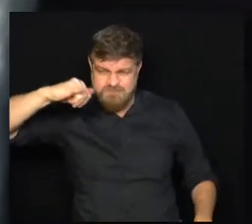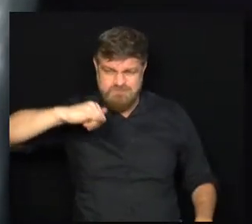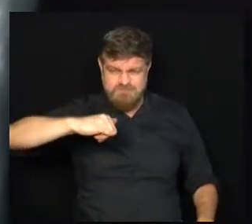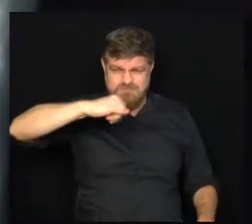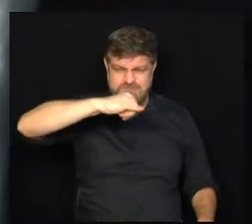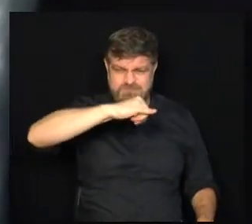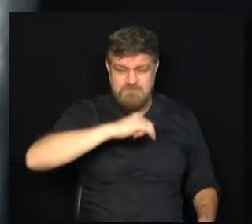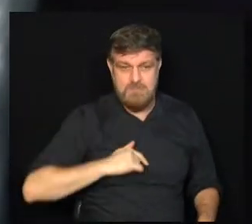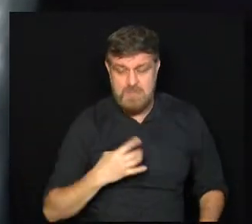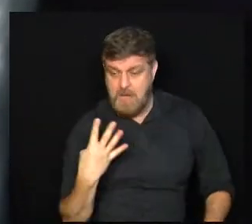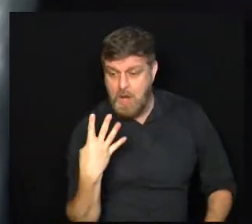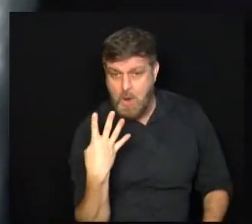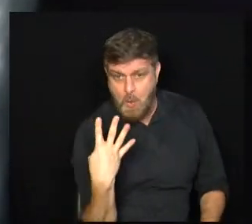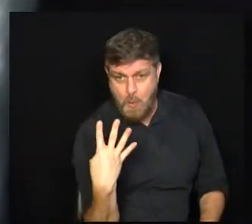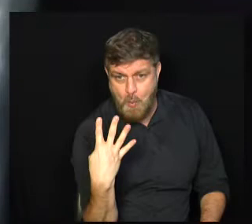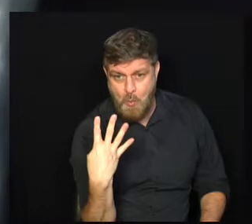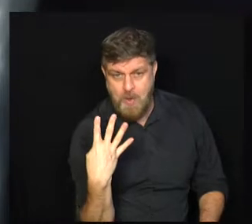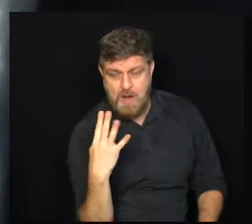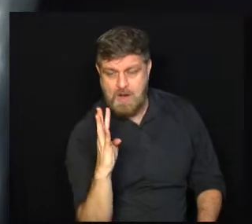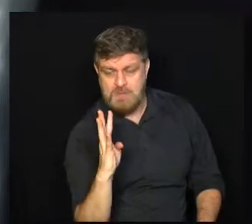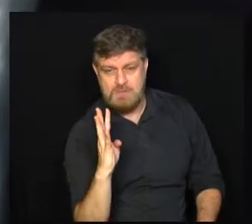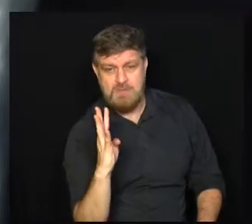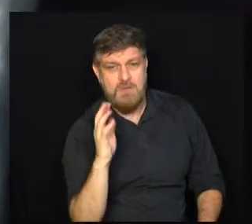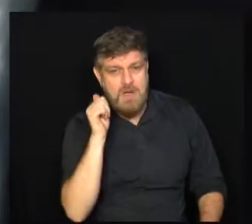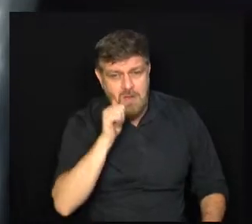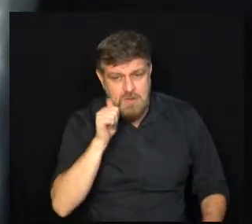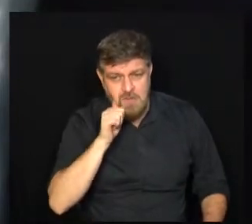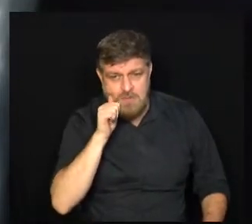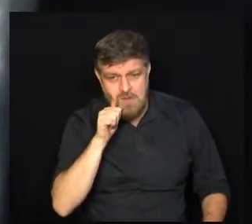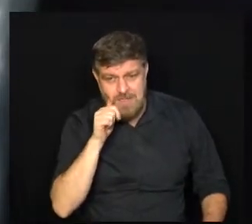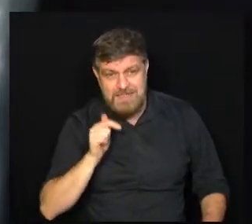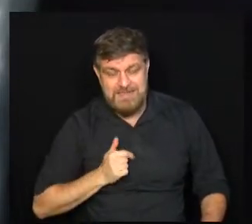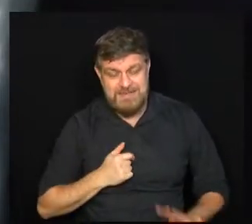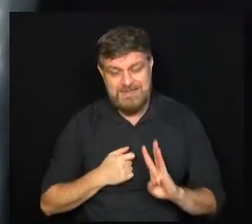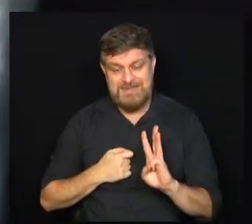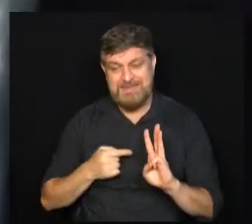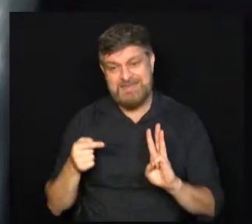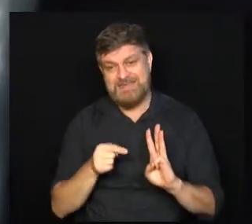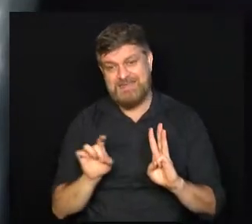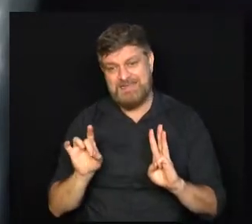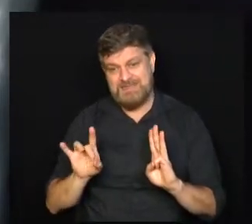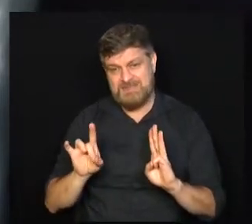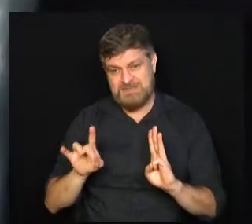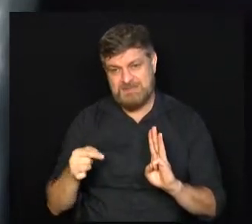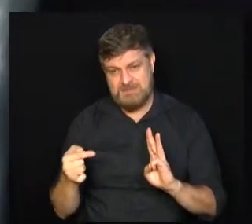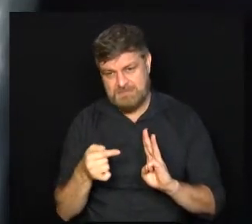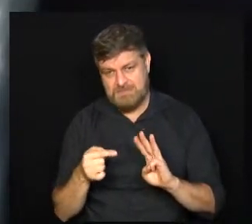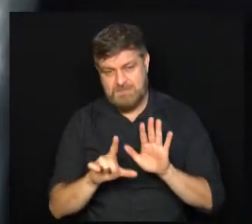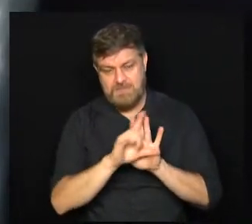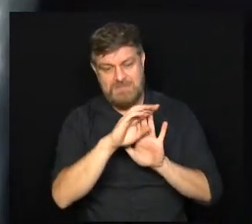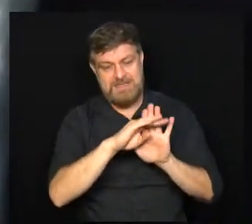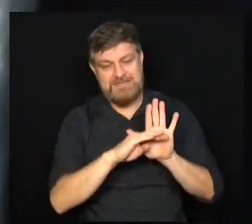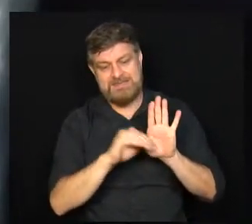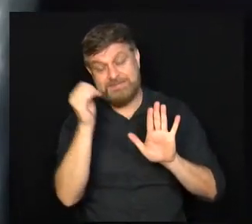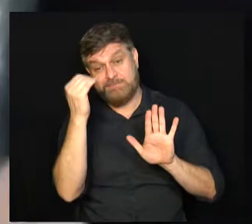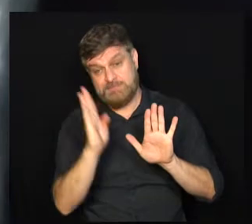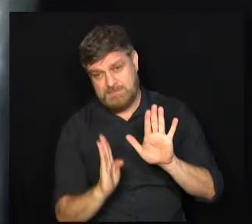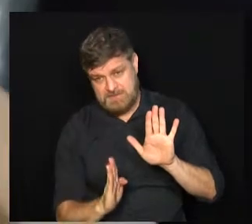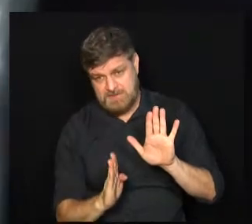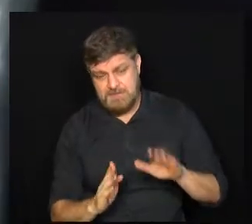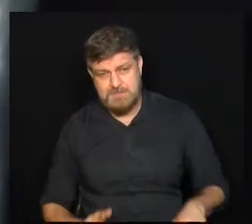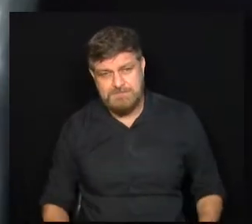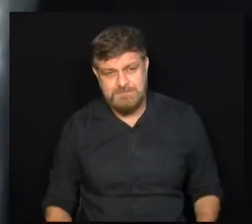verem 4 comissários, 4 aeromoças, vocês vão ver 3. Então, isso é legislação brasileira.